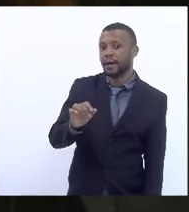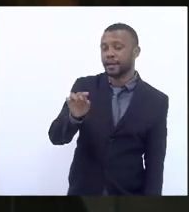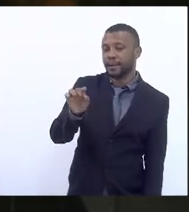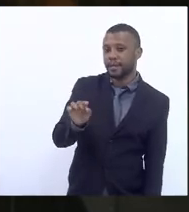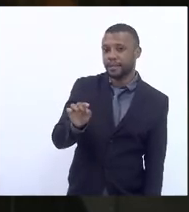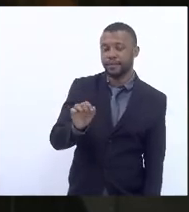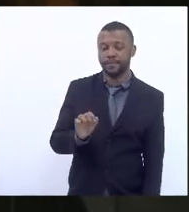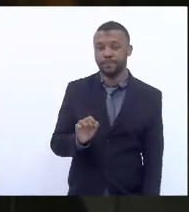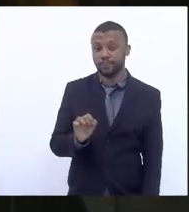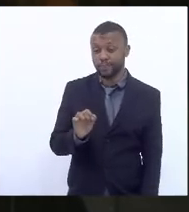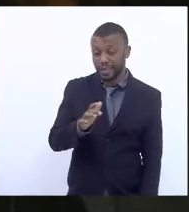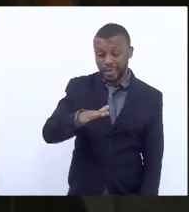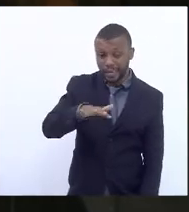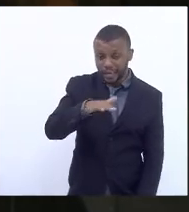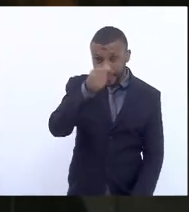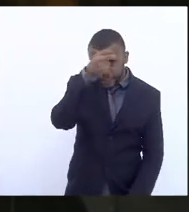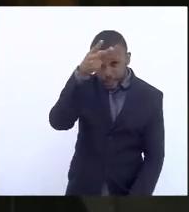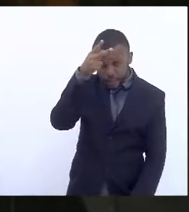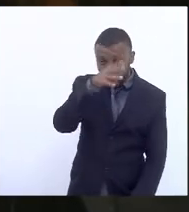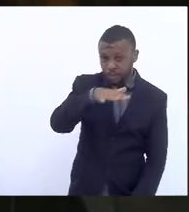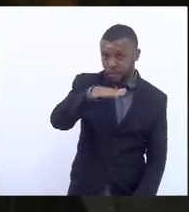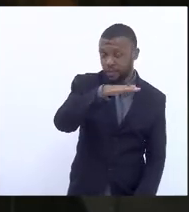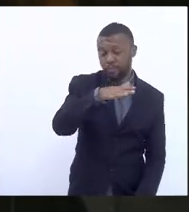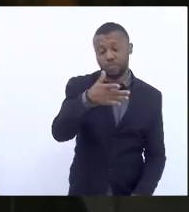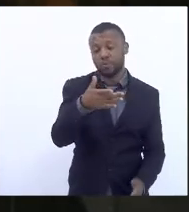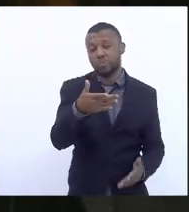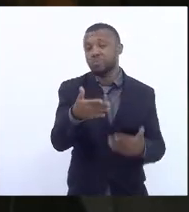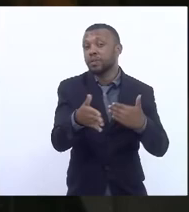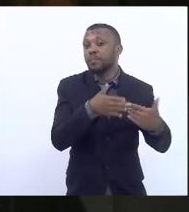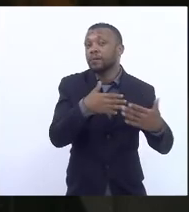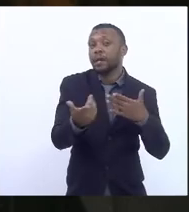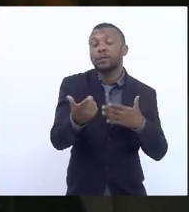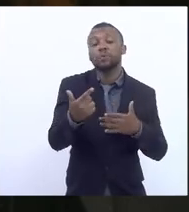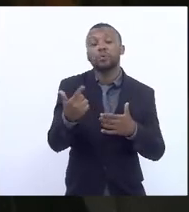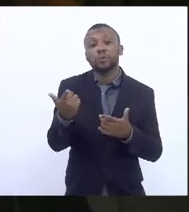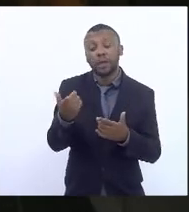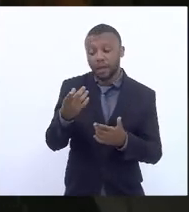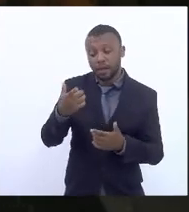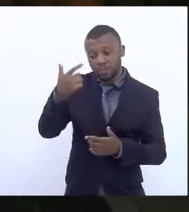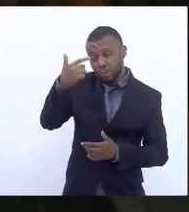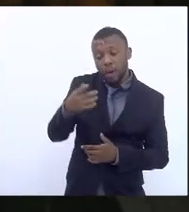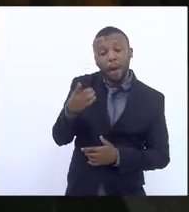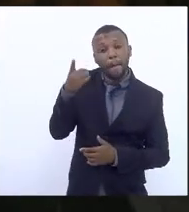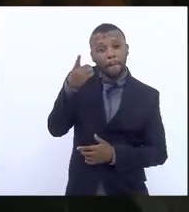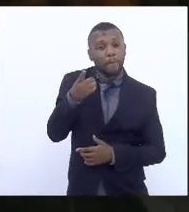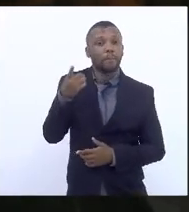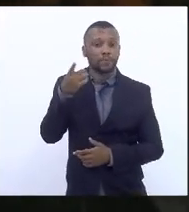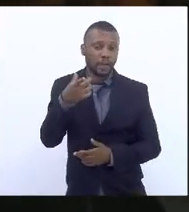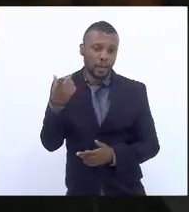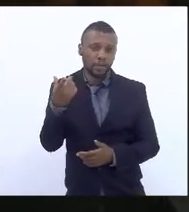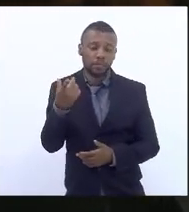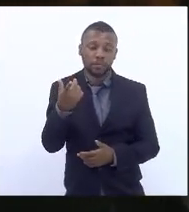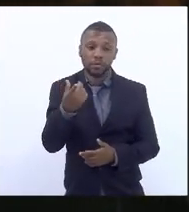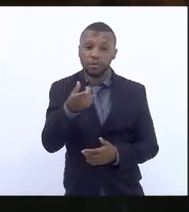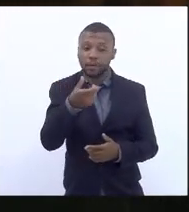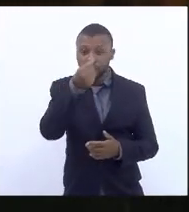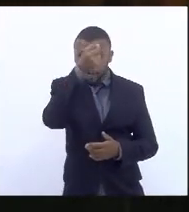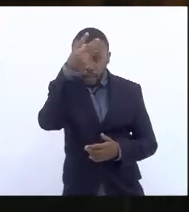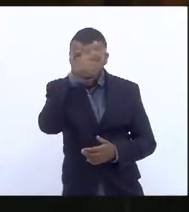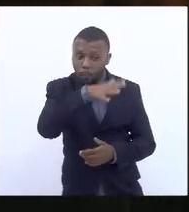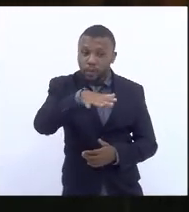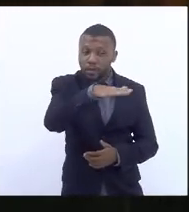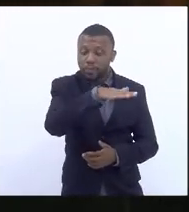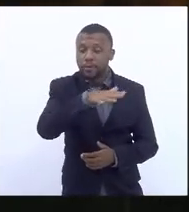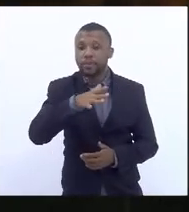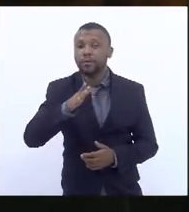estar na política, será uma cidade que sempre frequentarei, pois antes de entrar na política eu